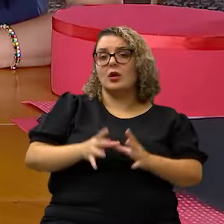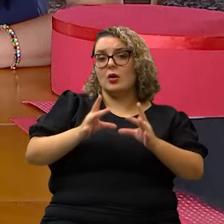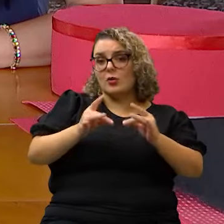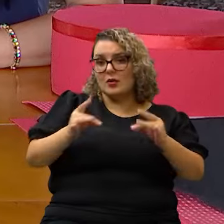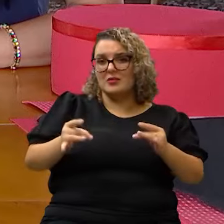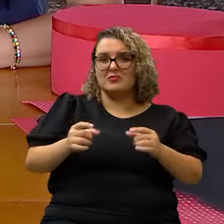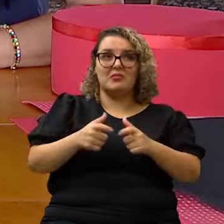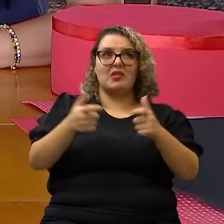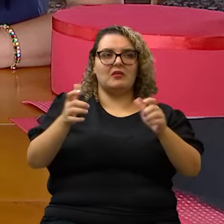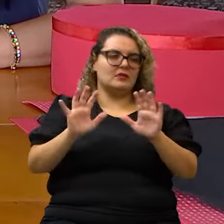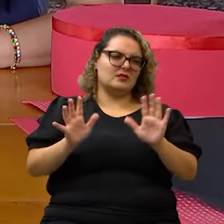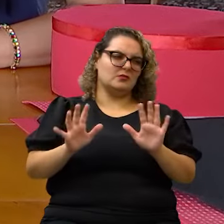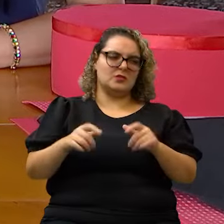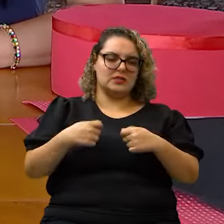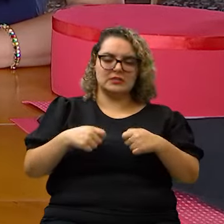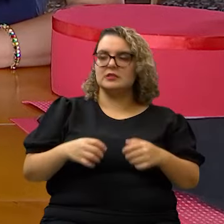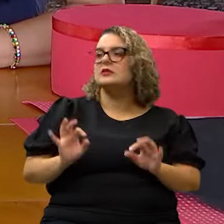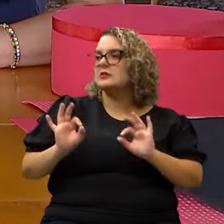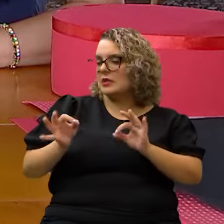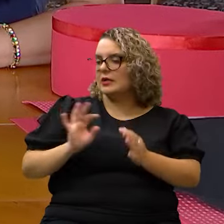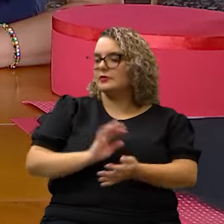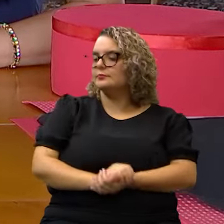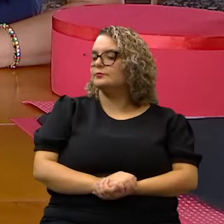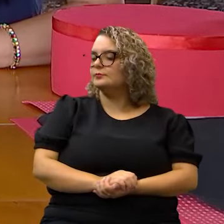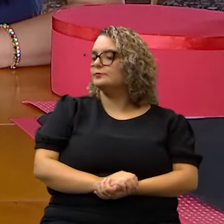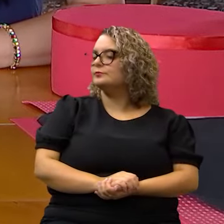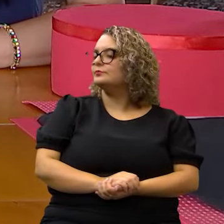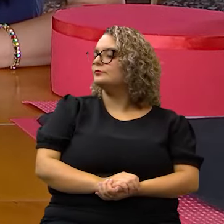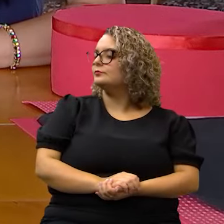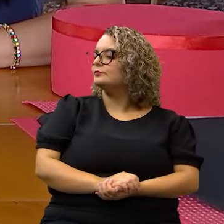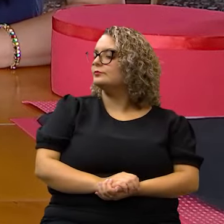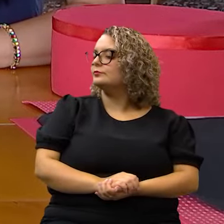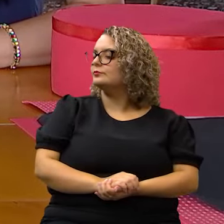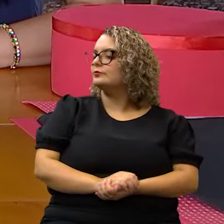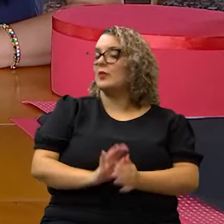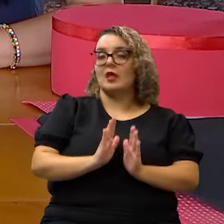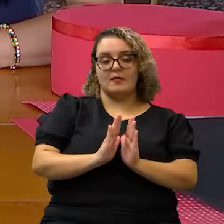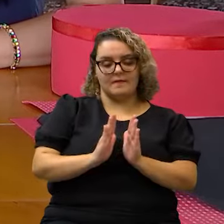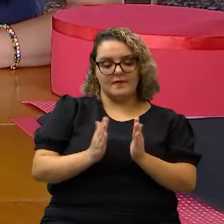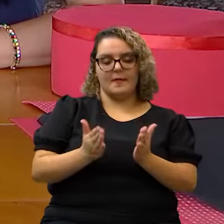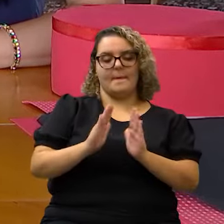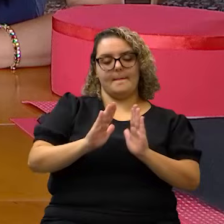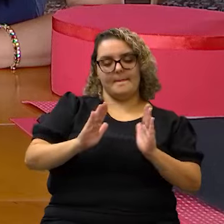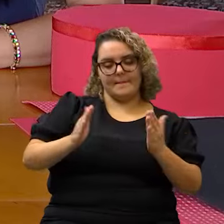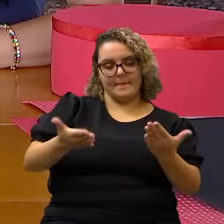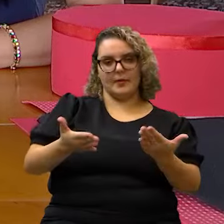passar a cola. Não precisa precisar de exagero, não, tá? Certo. Ó. Você vem vindo com a colinha.